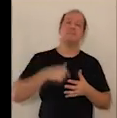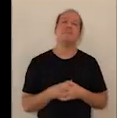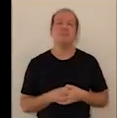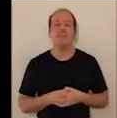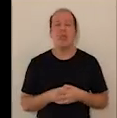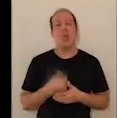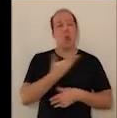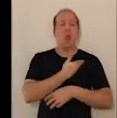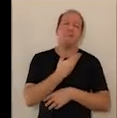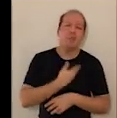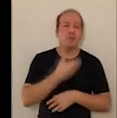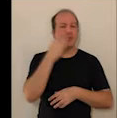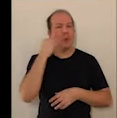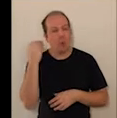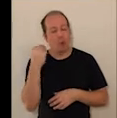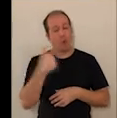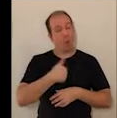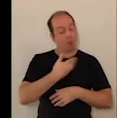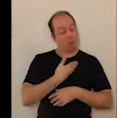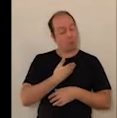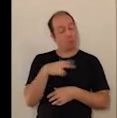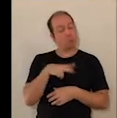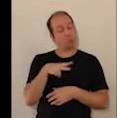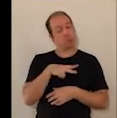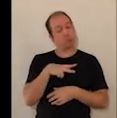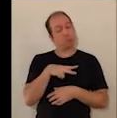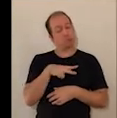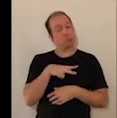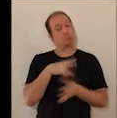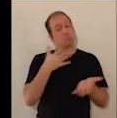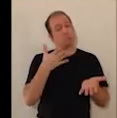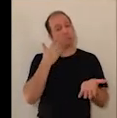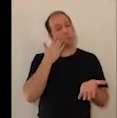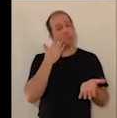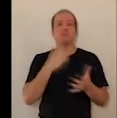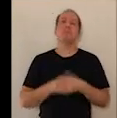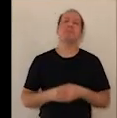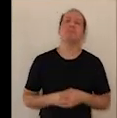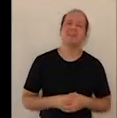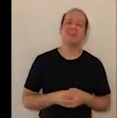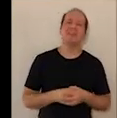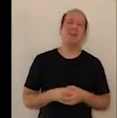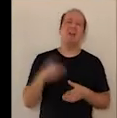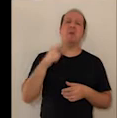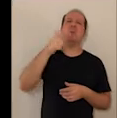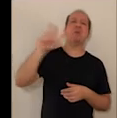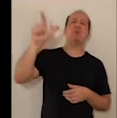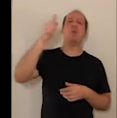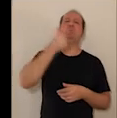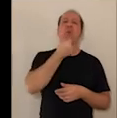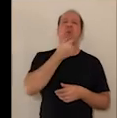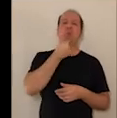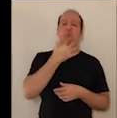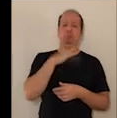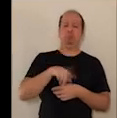de Volpone. Sou o seu amigo mais íntimo. Não como esse merceeiro.